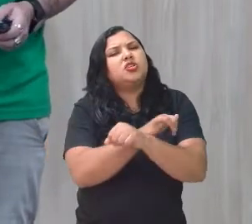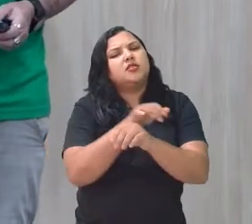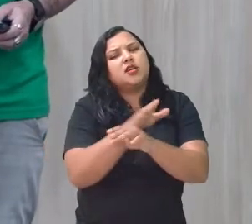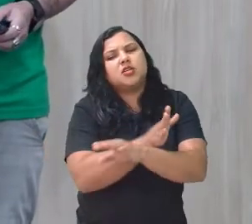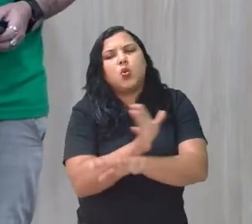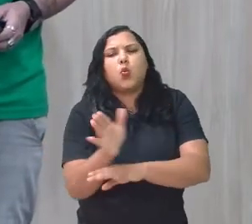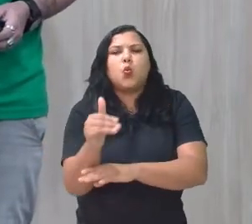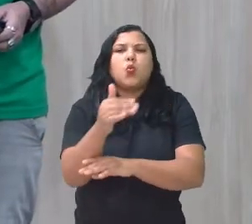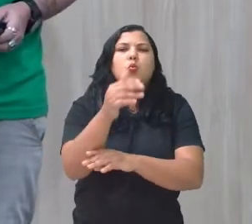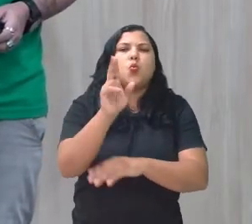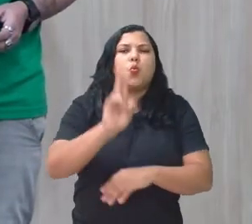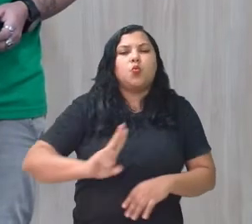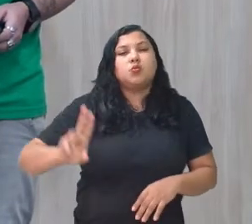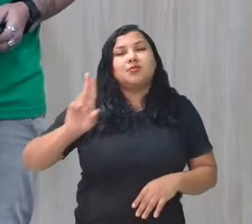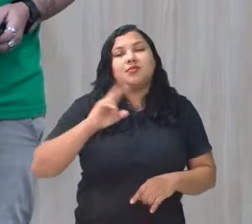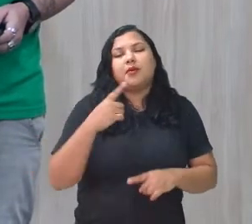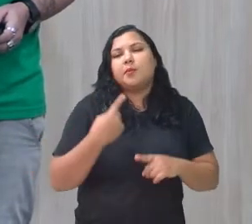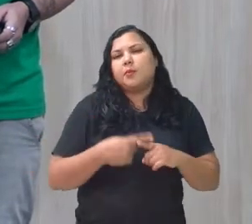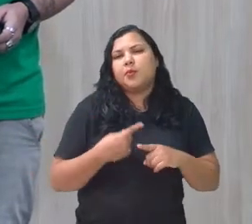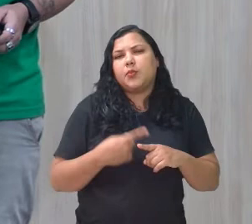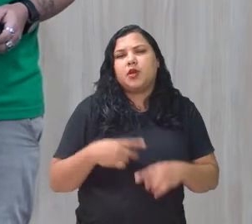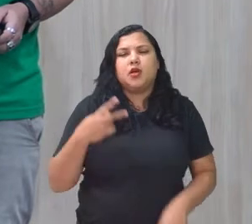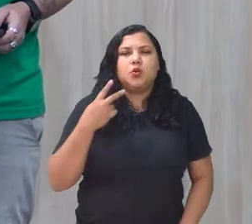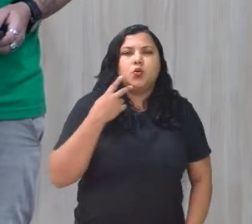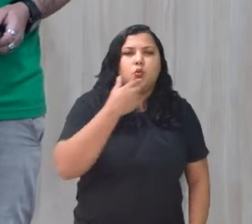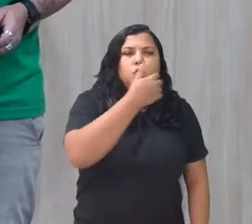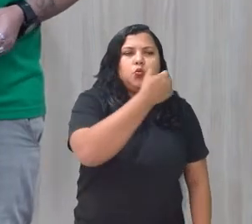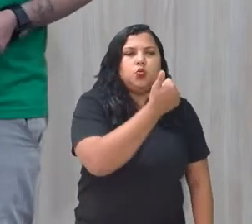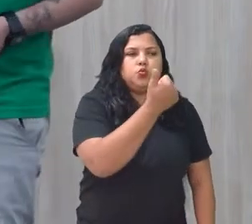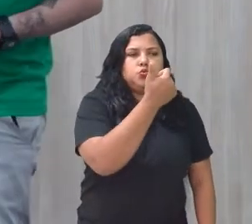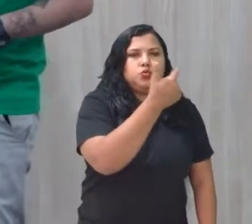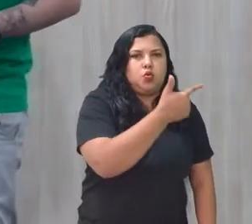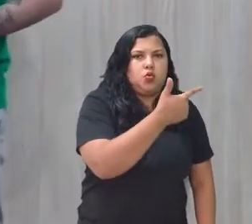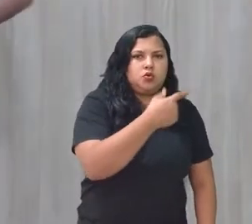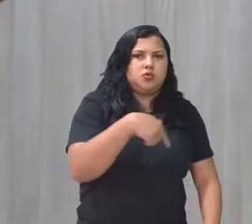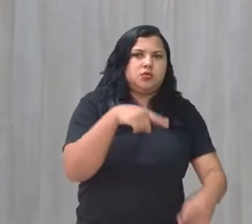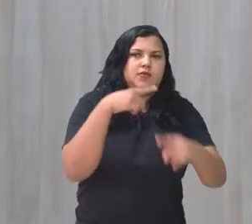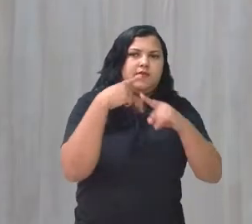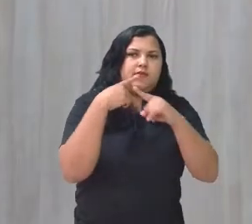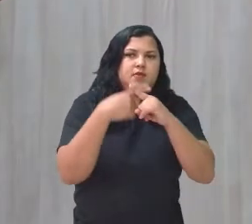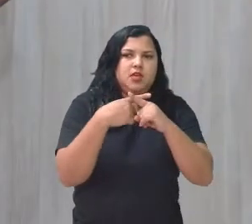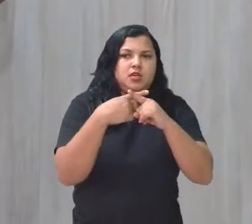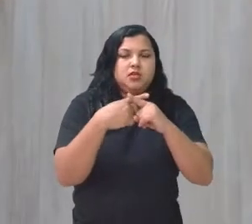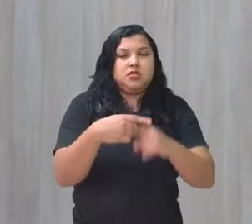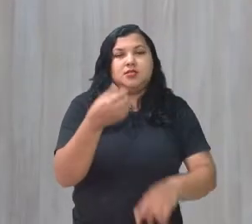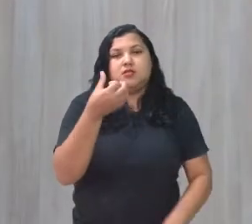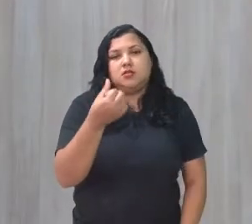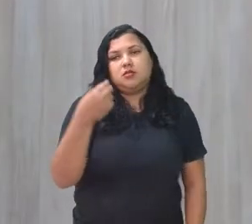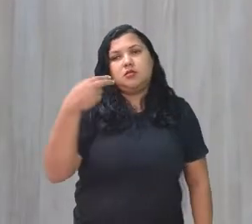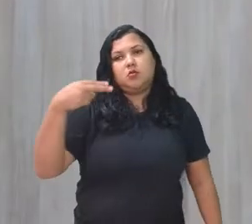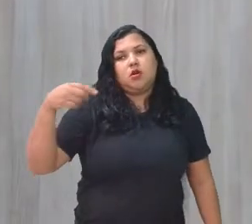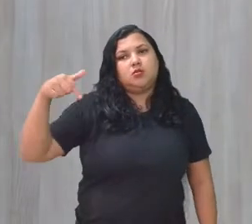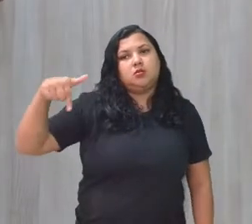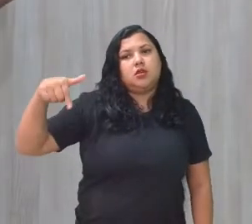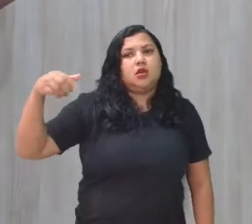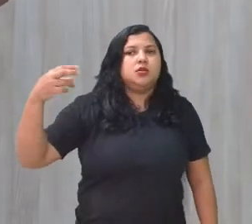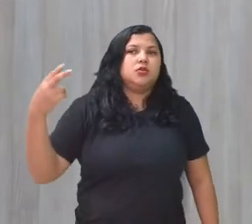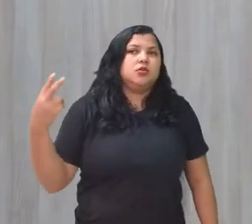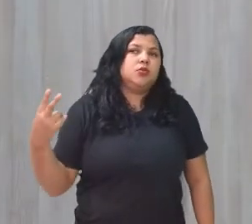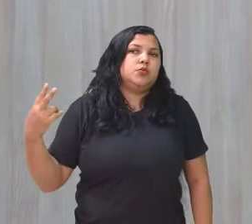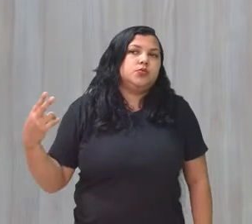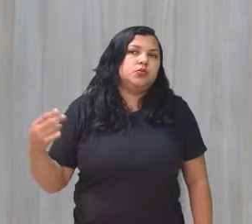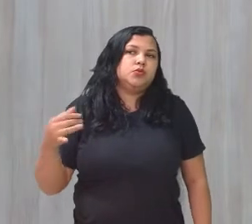quadriculada, eles simplesmente, quando eles fizeram o 12 vezes o 6, eles simplesmente observaram que quando